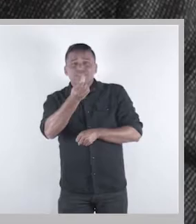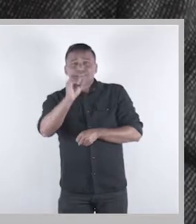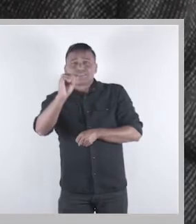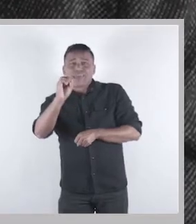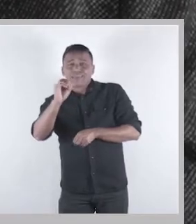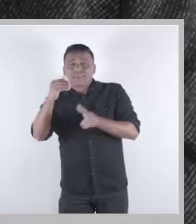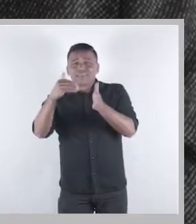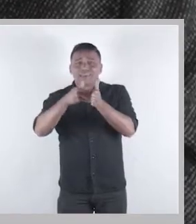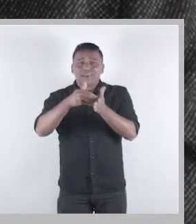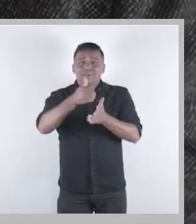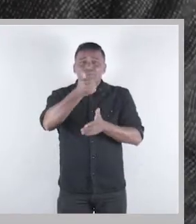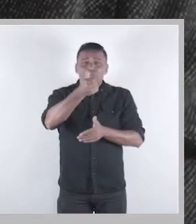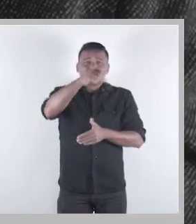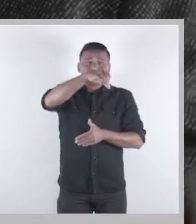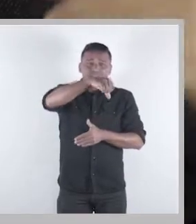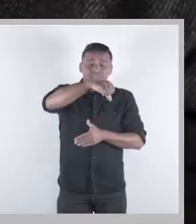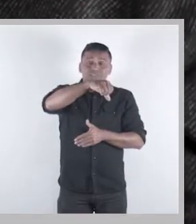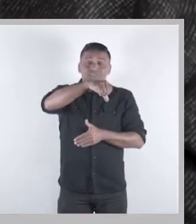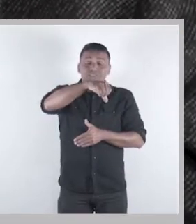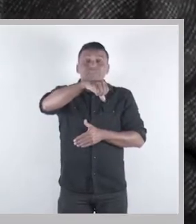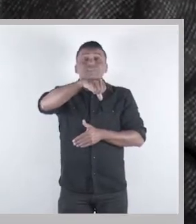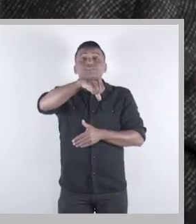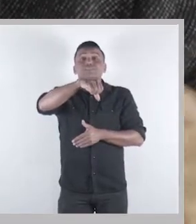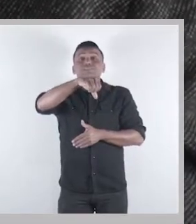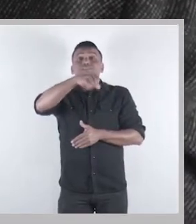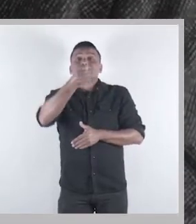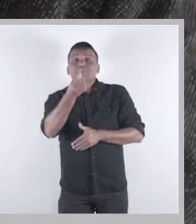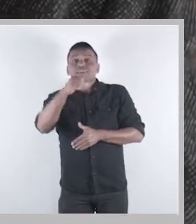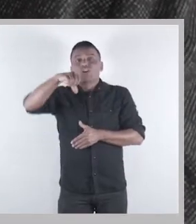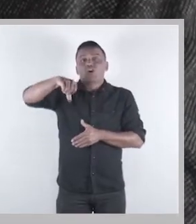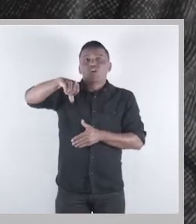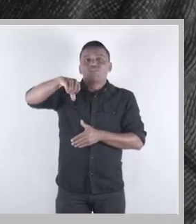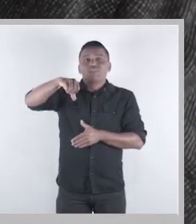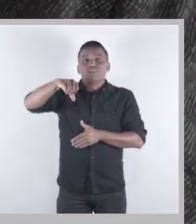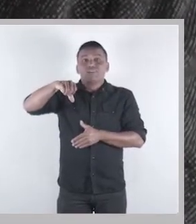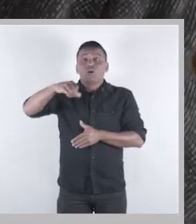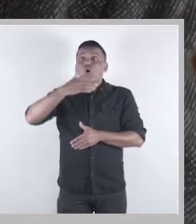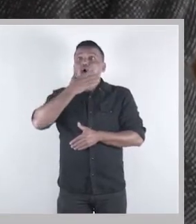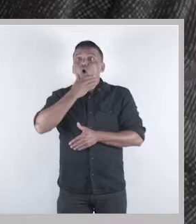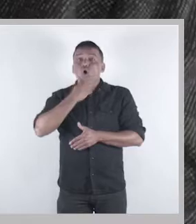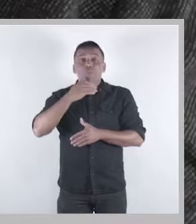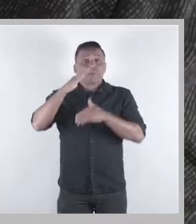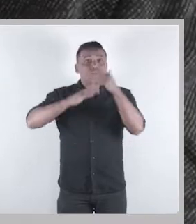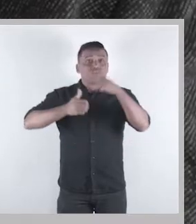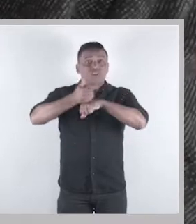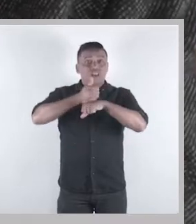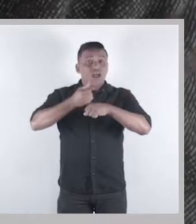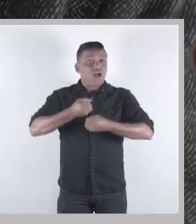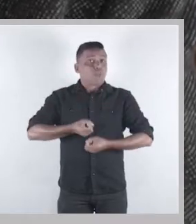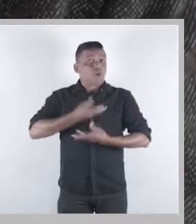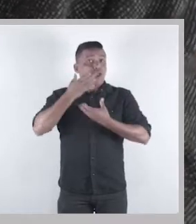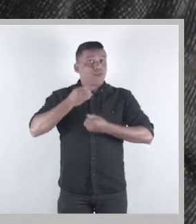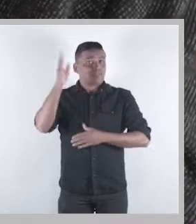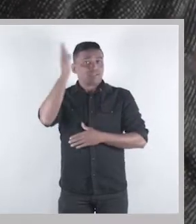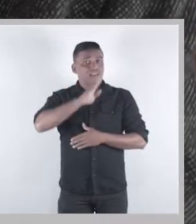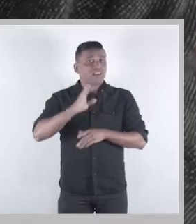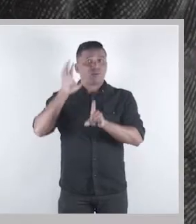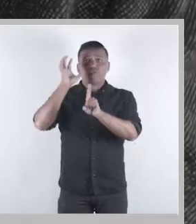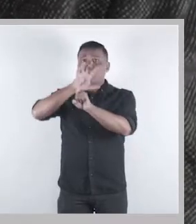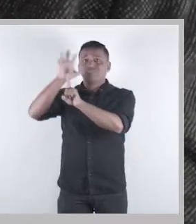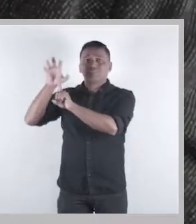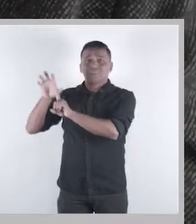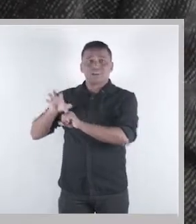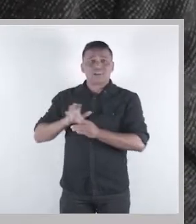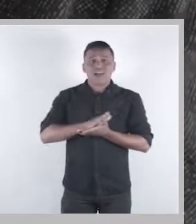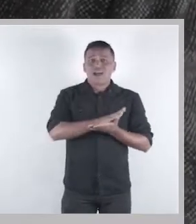brasileiro ele tinha nenhuma influência nos outros países é os grandes poetas seu caso um monte de Andrade João Cabral de Melo Neto